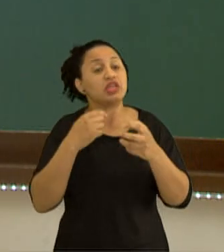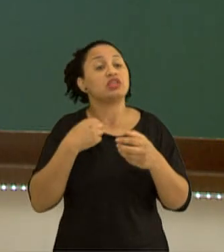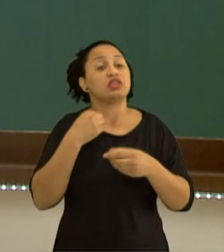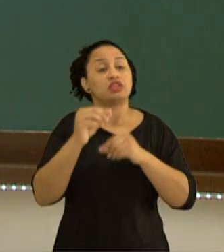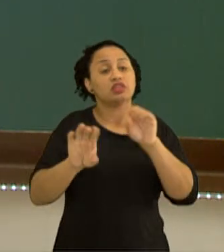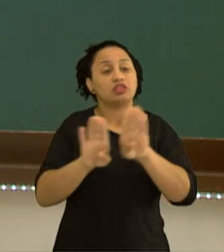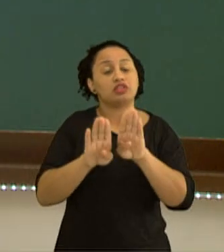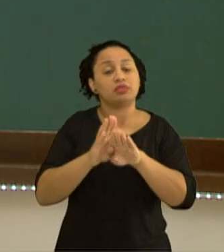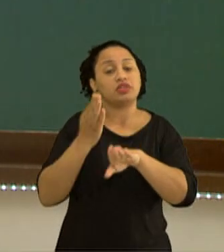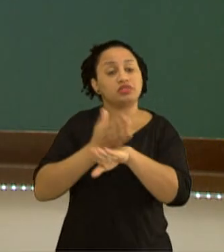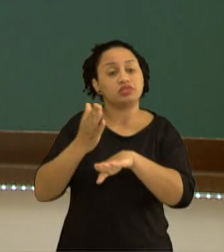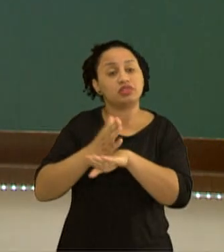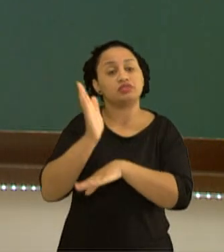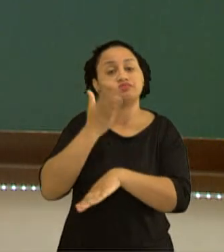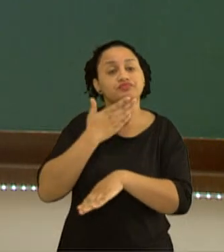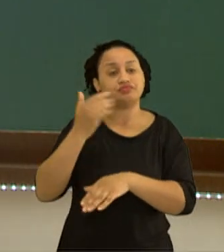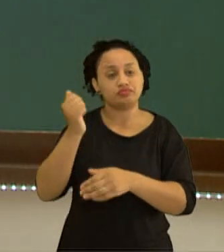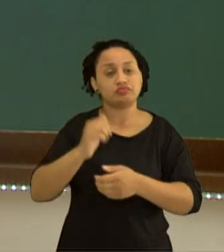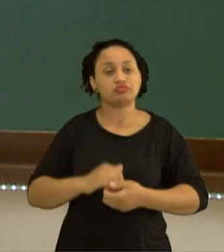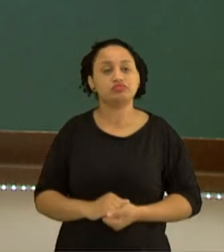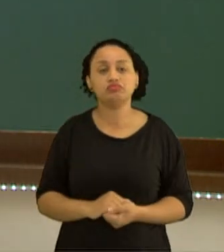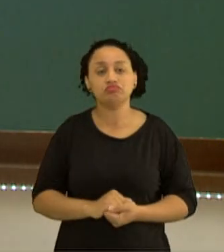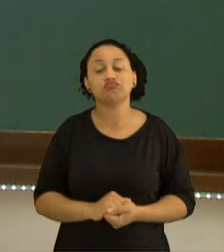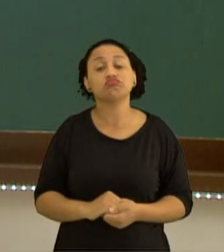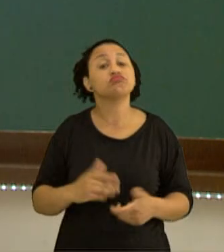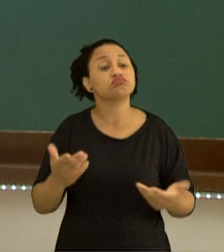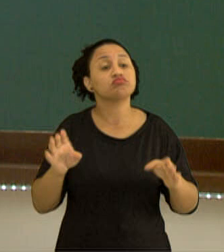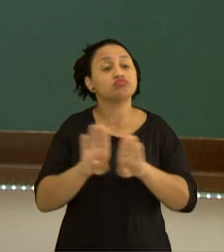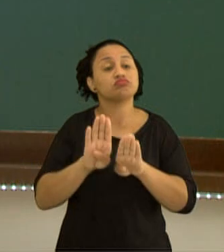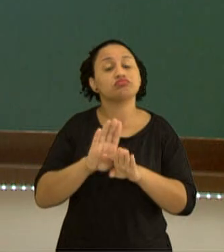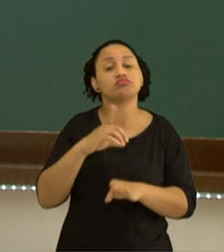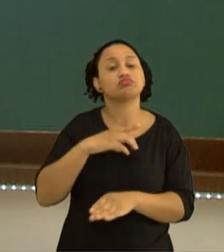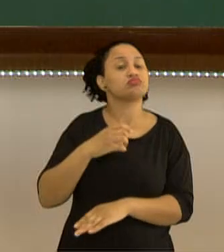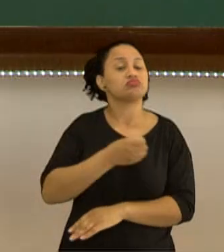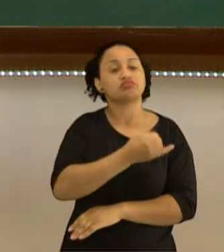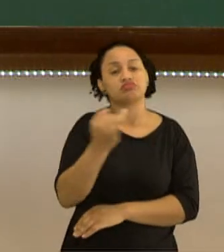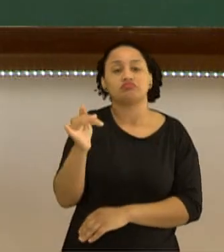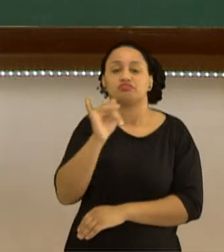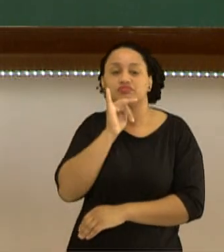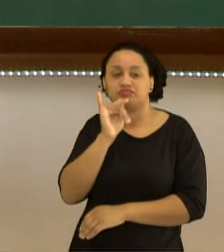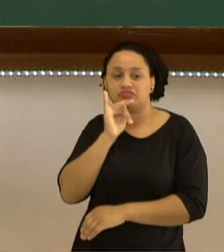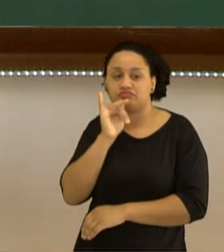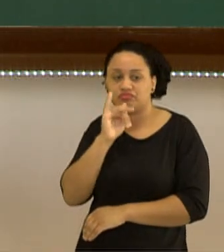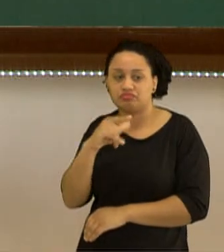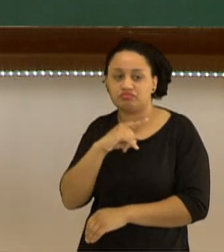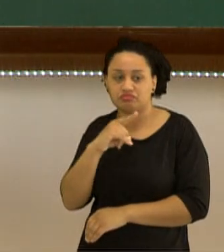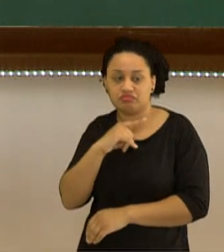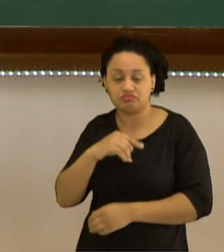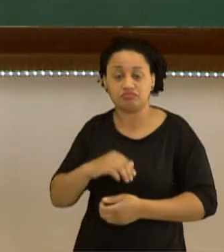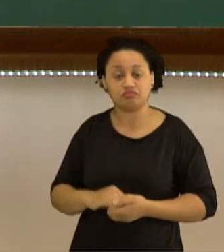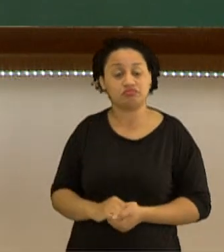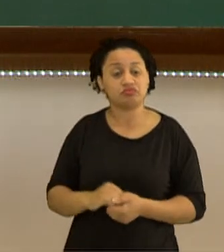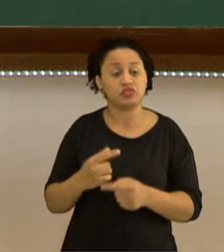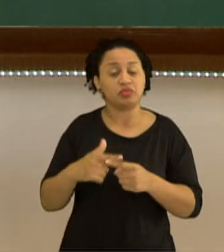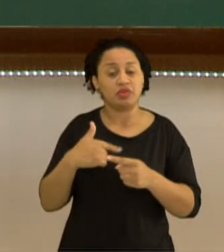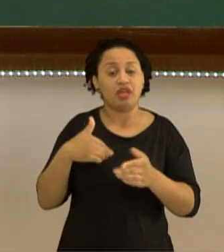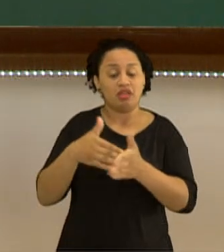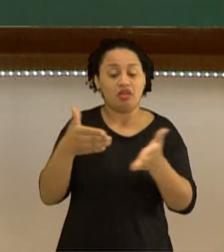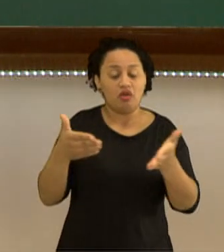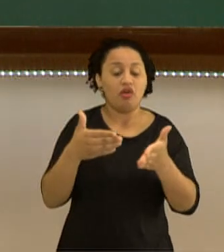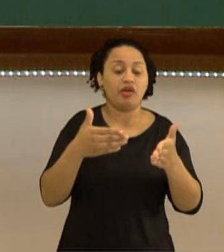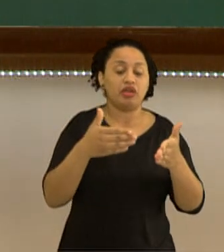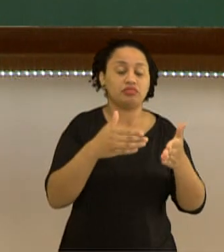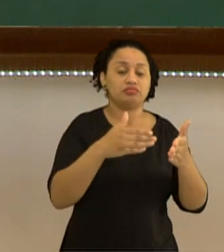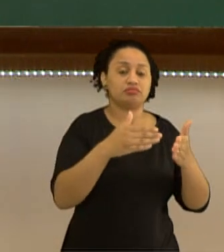organismo. E agora alguns exemplos, então, de ginástica de condicionamento físico, porque até então nós falamos sobre atividade física, exercício físico,